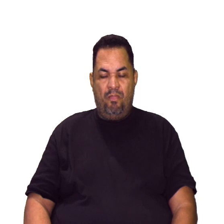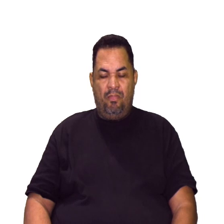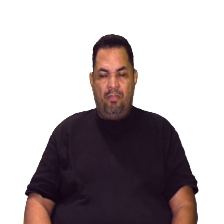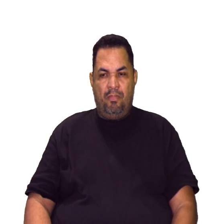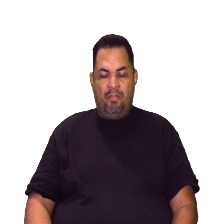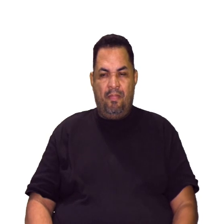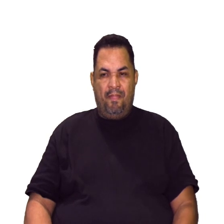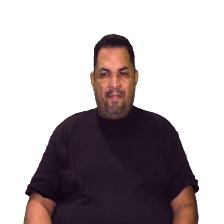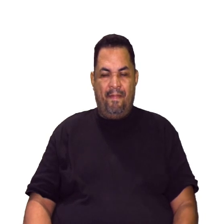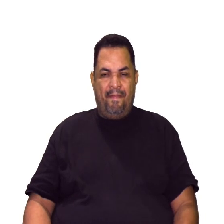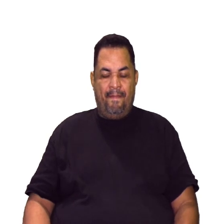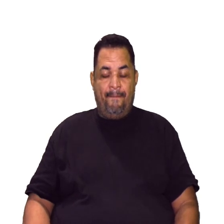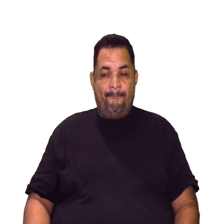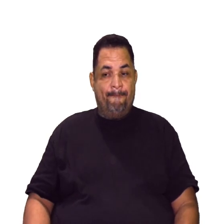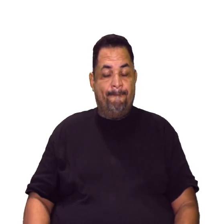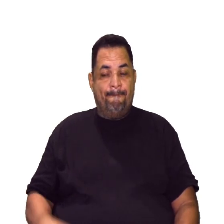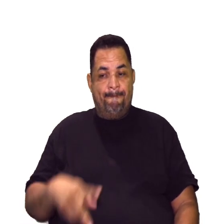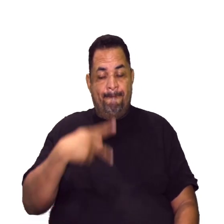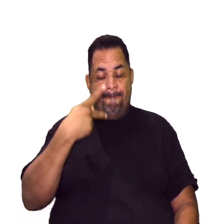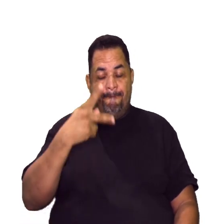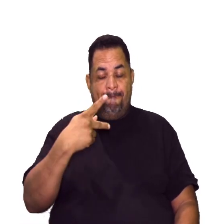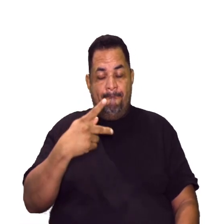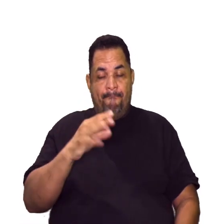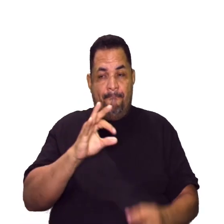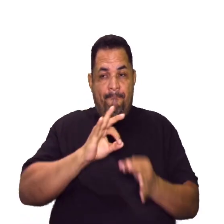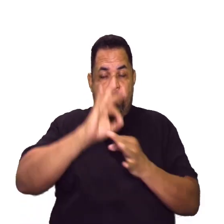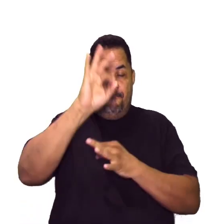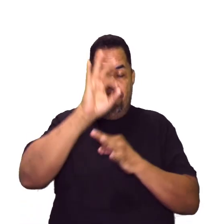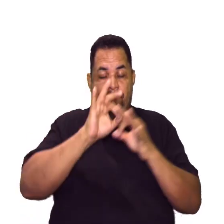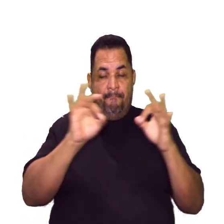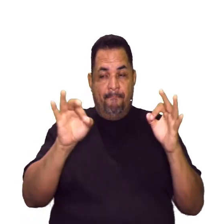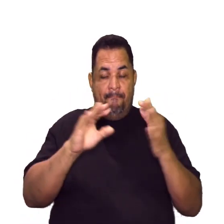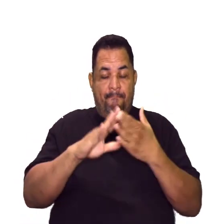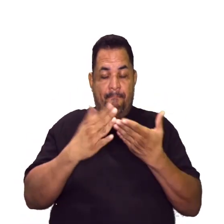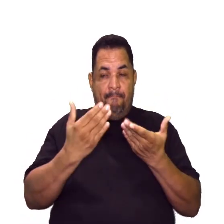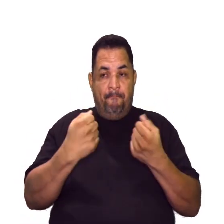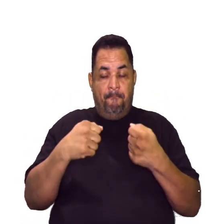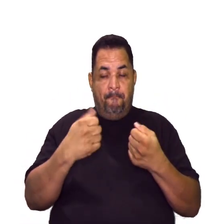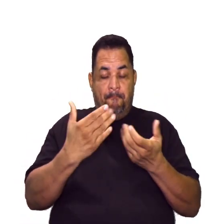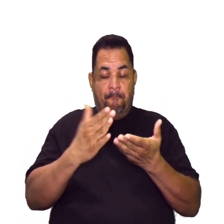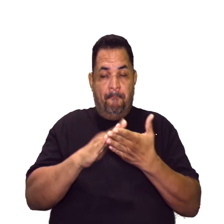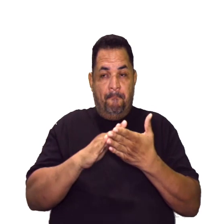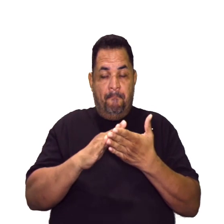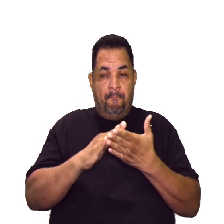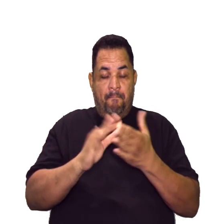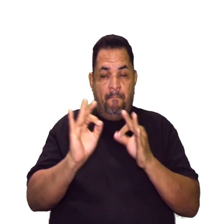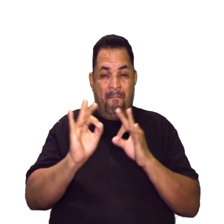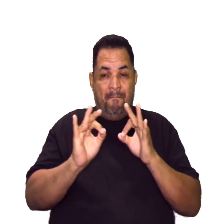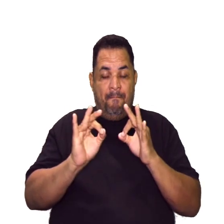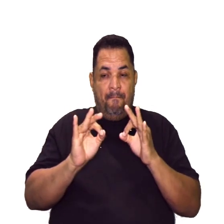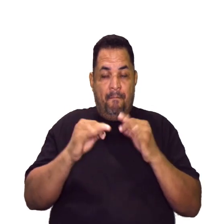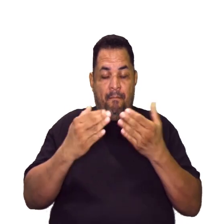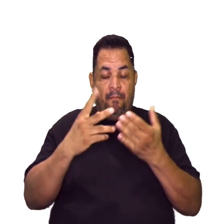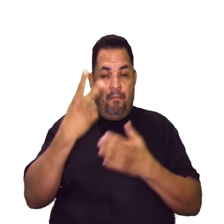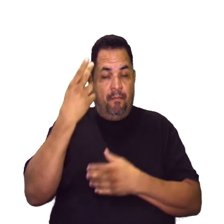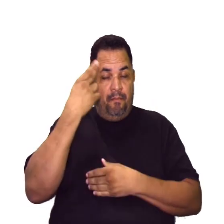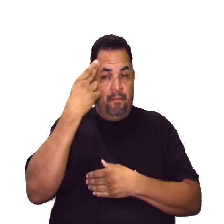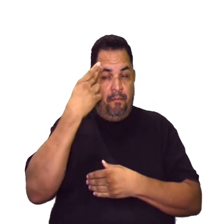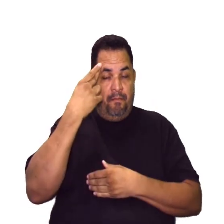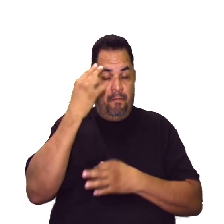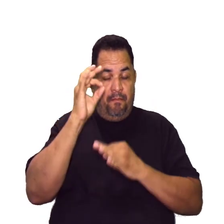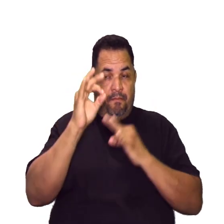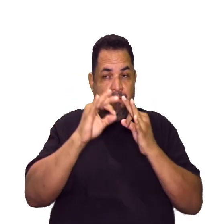Com relação à geometria dessas moléculas, você tem que partir do seguinte. Geralmente,